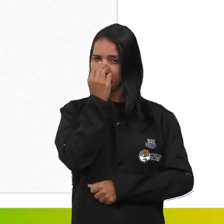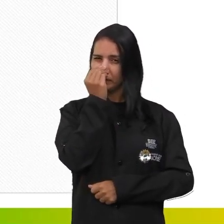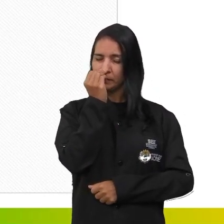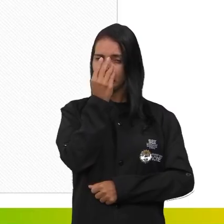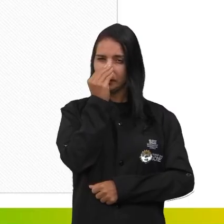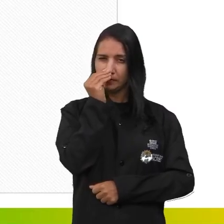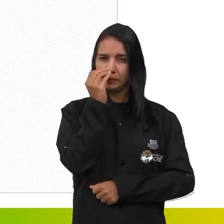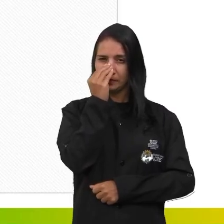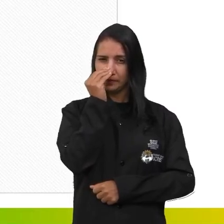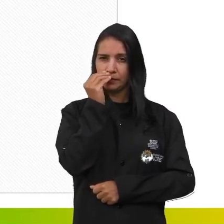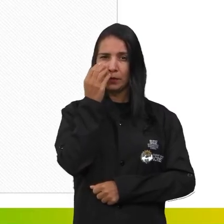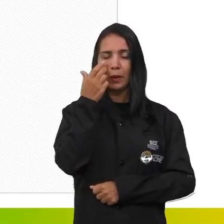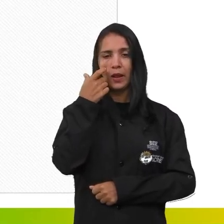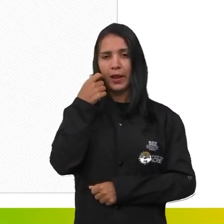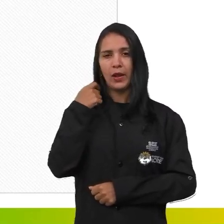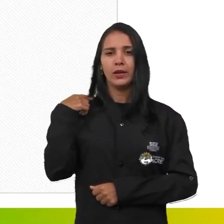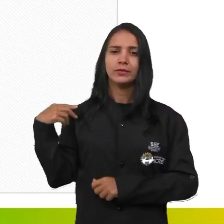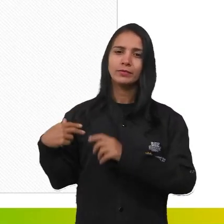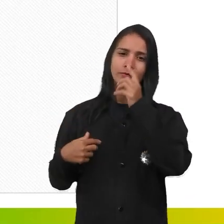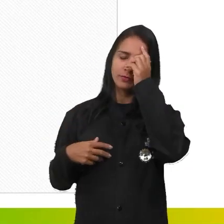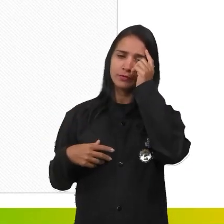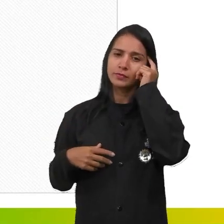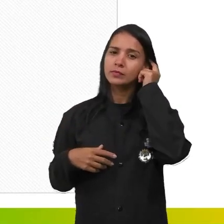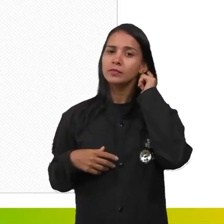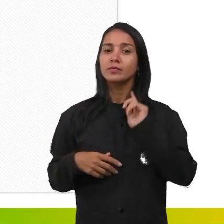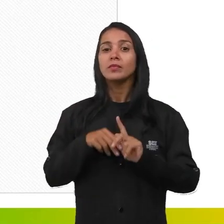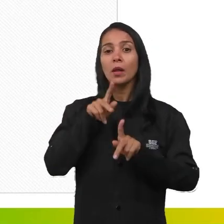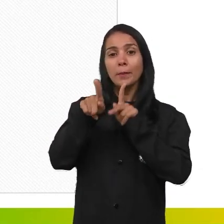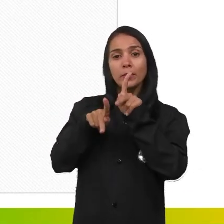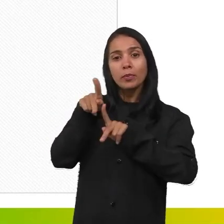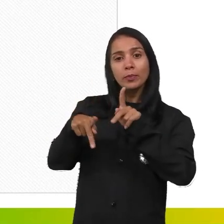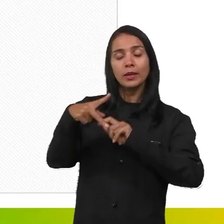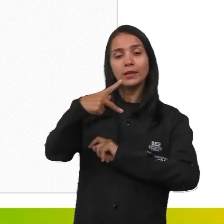populações. Ó, população parda, como eu falei,